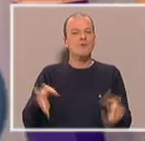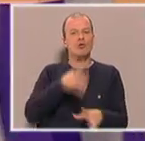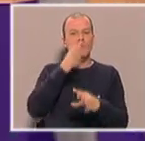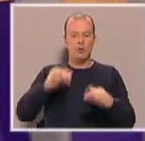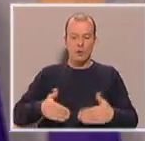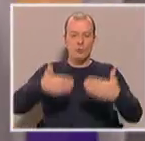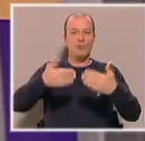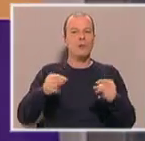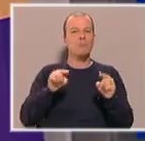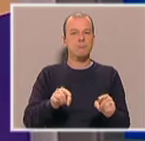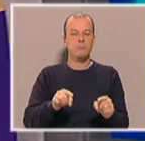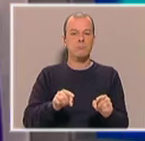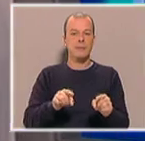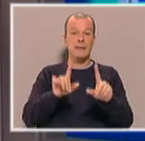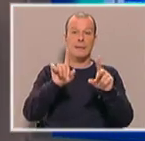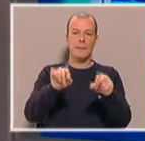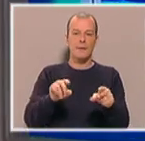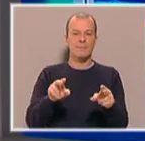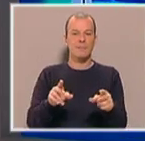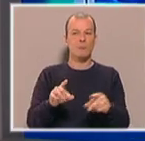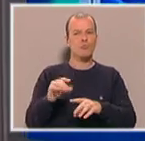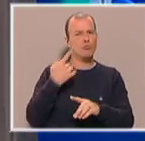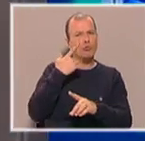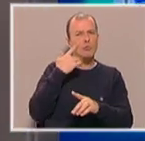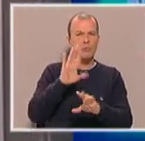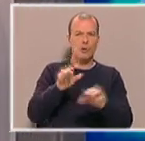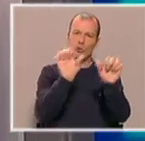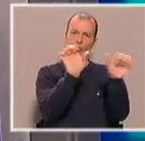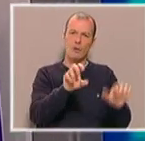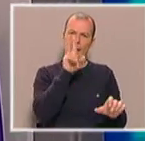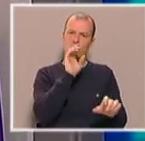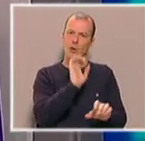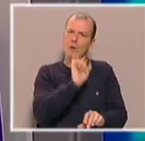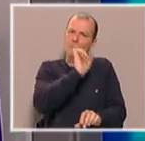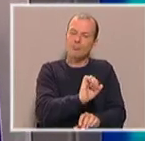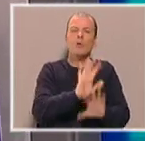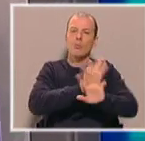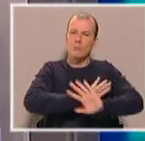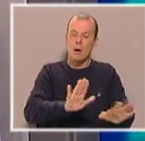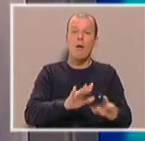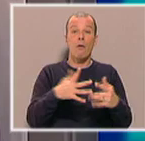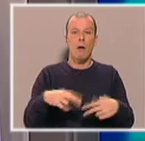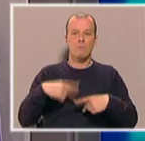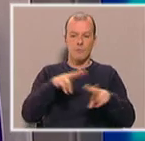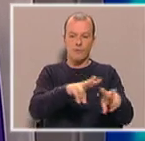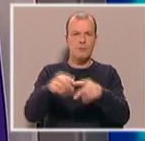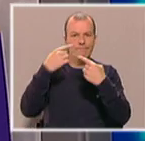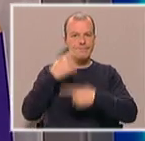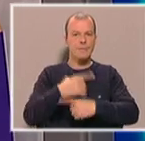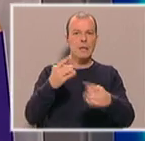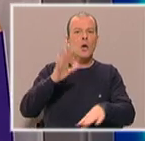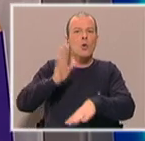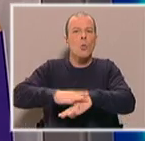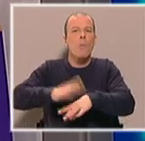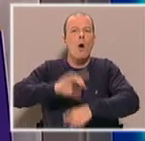introdução e a passagem. Primeiro conhecemos um pouco do sistema respiratório e agora o vídeo apresentou-nos então as principais causas, aquilo que